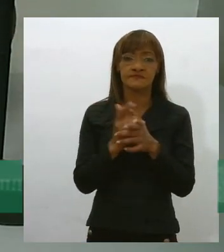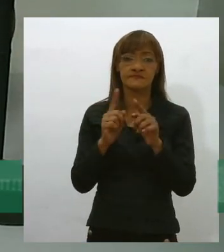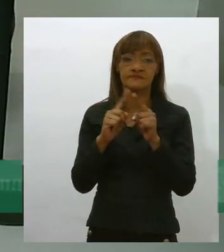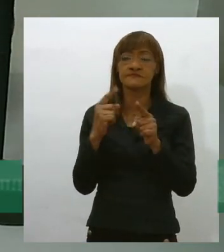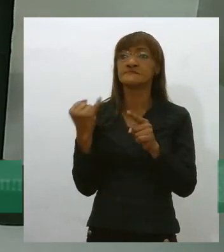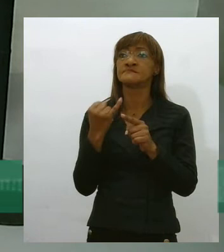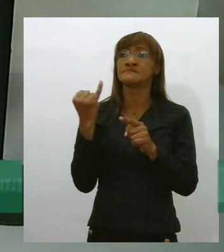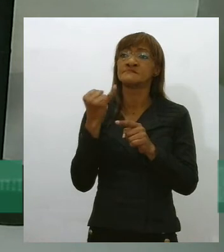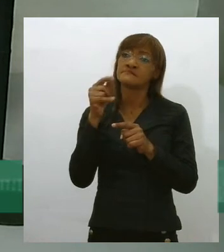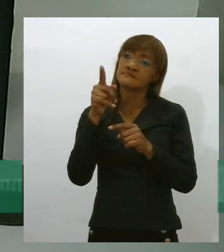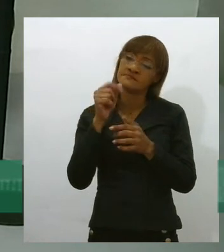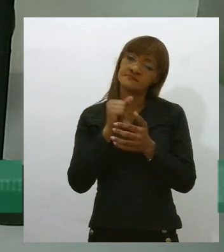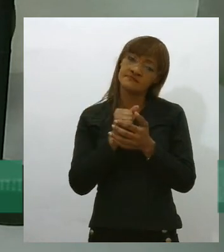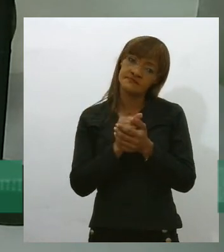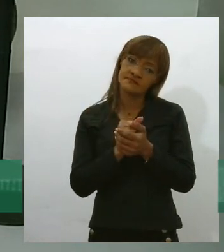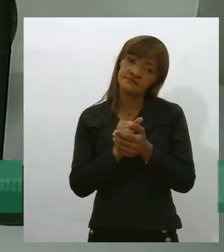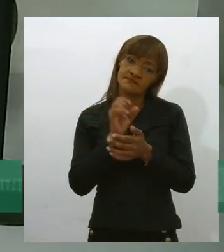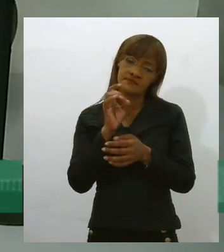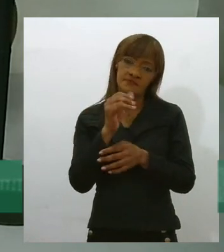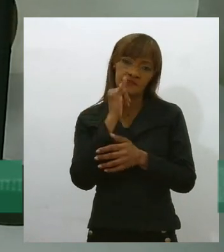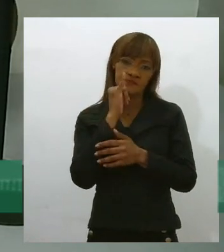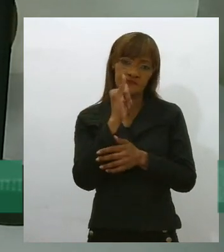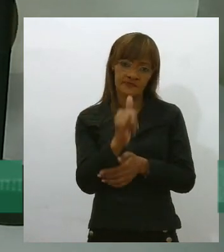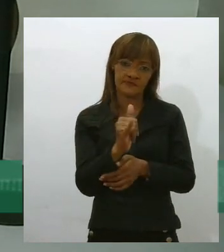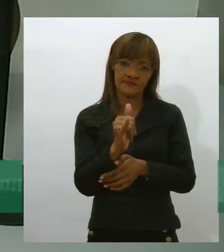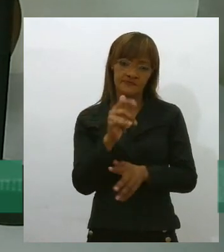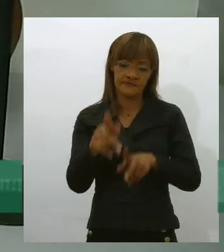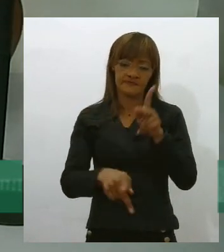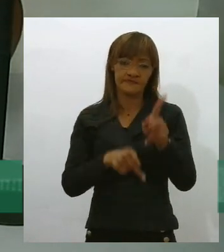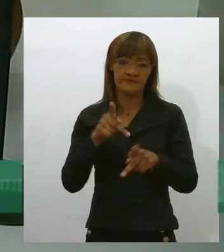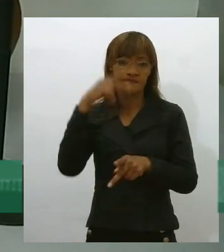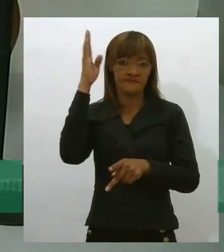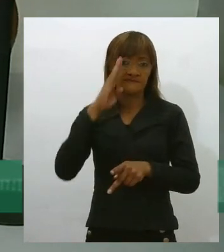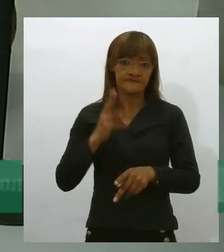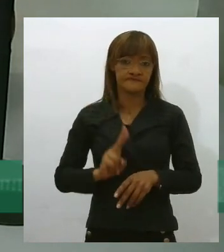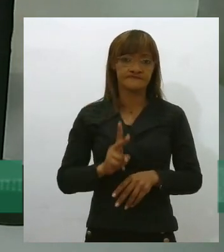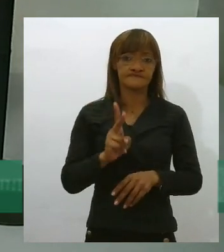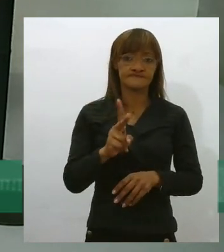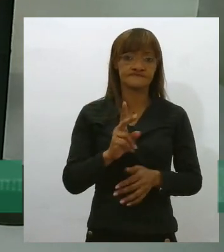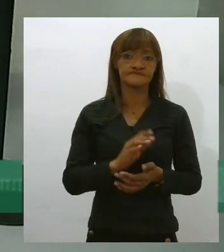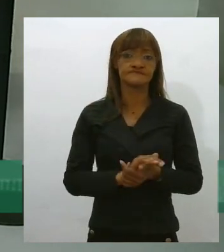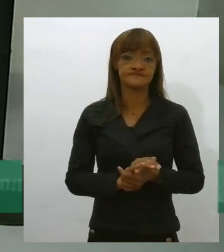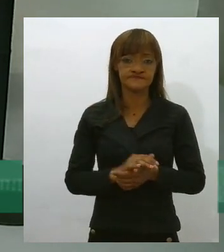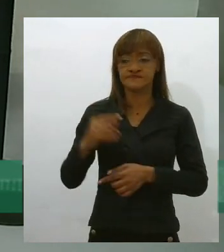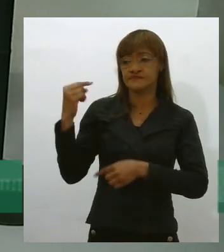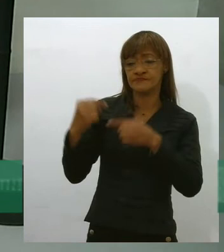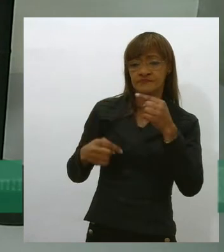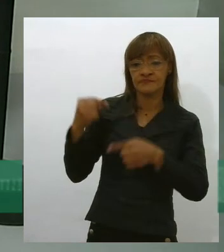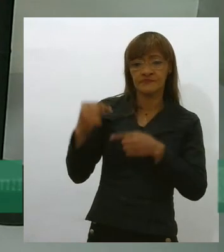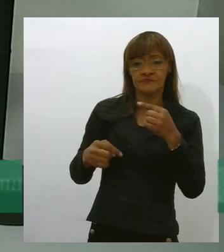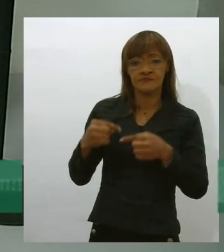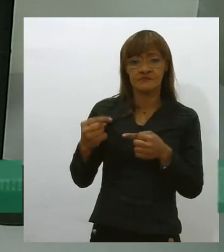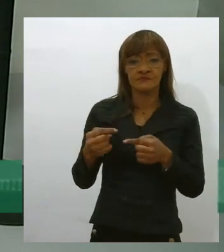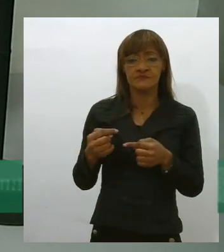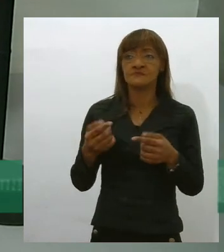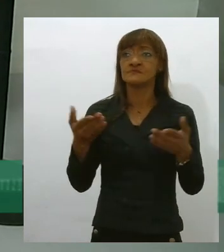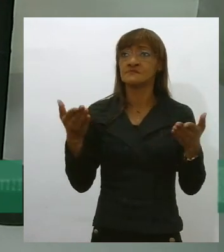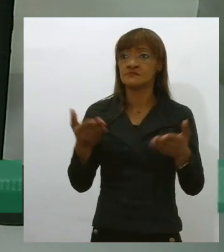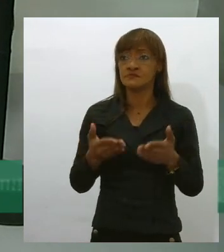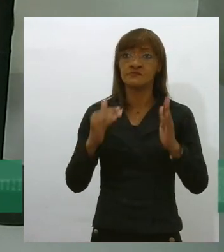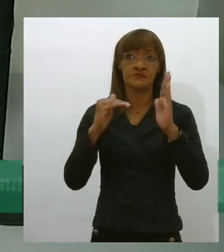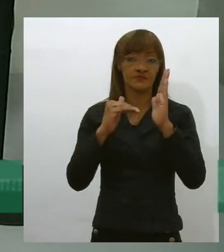deixar só um recadinho aqui para a população brasileira continuar acompanhando aí essas discussões é a gente tem discussões no Congresso Nacional